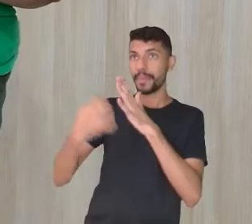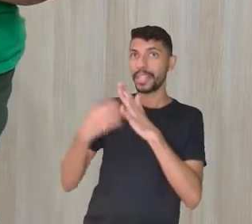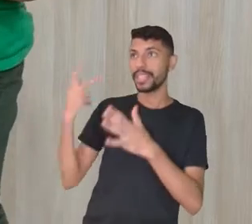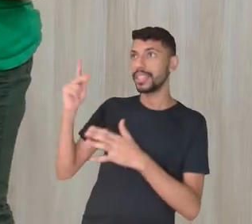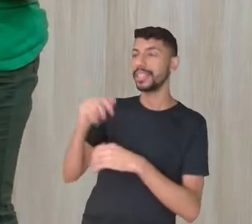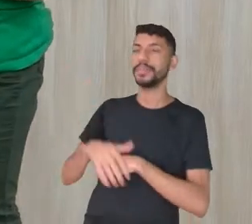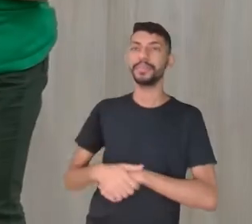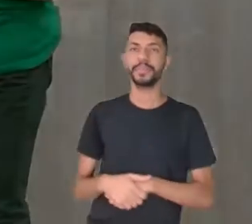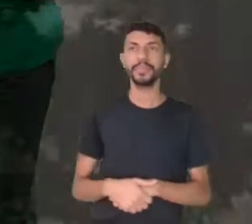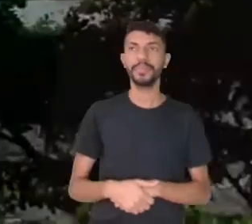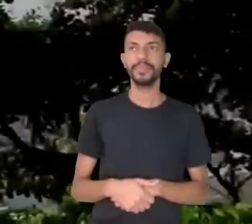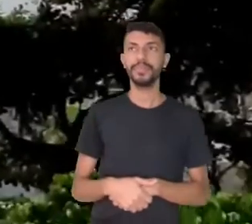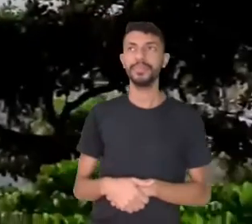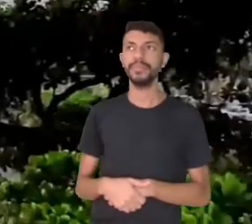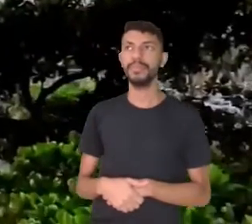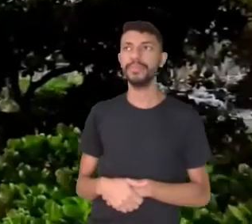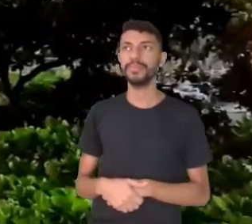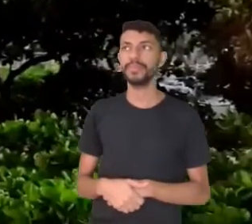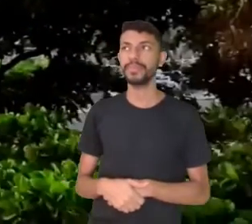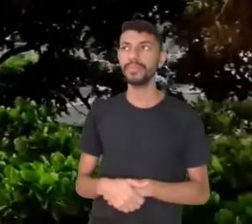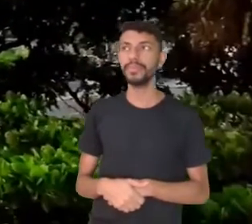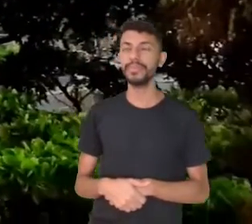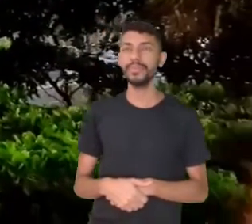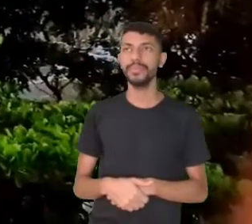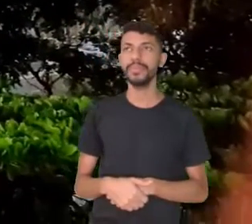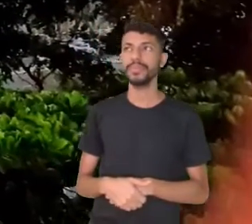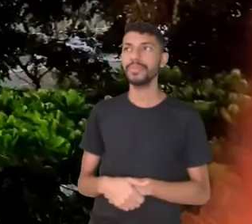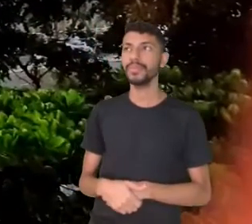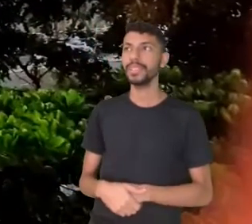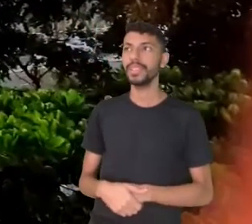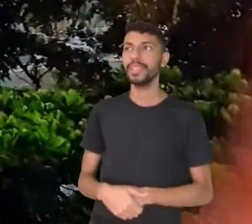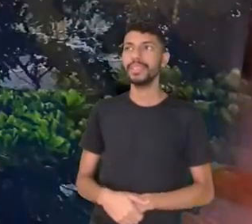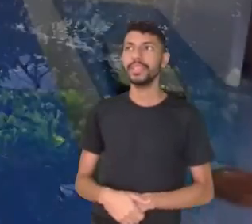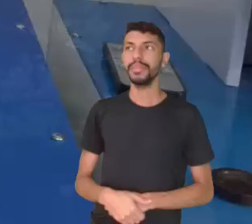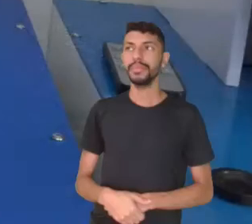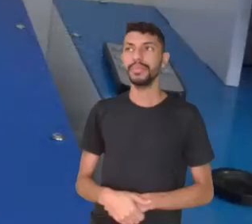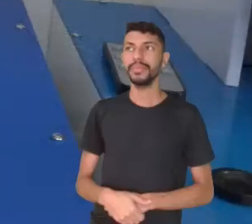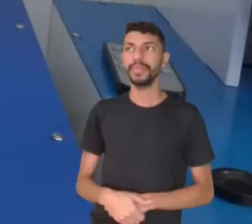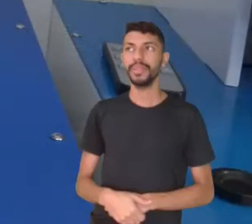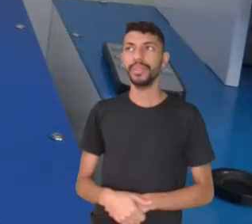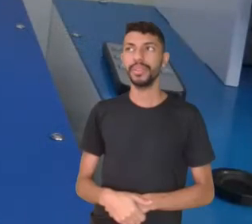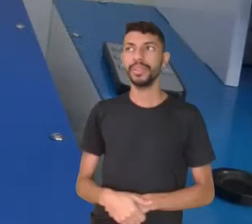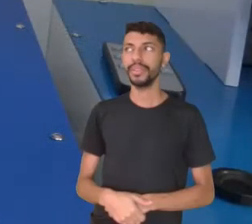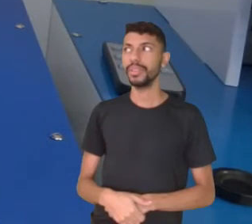Vamos lá, Biri?